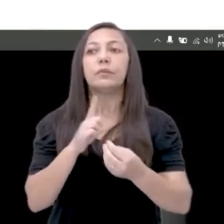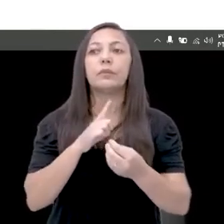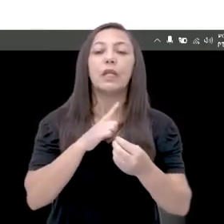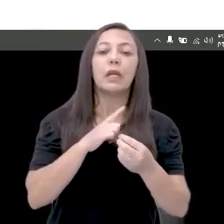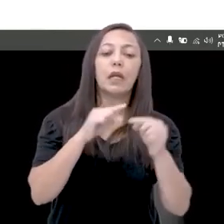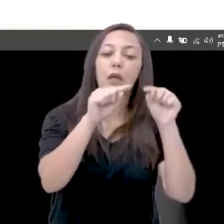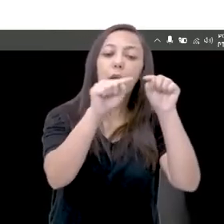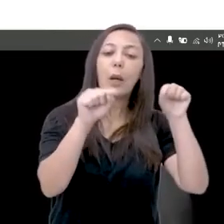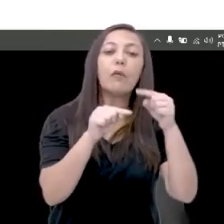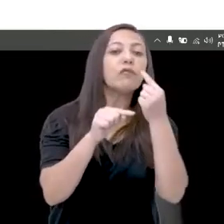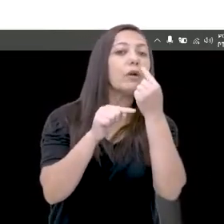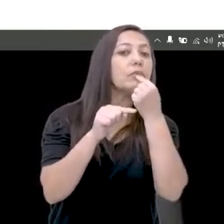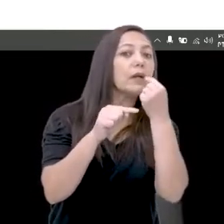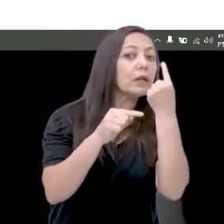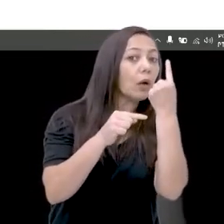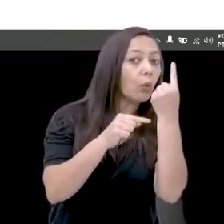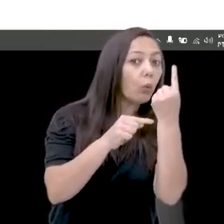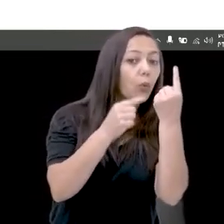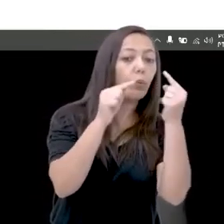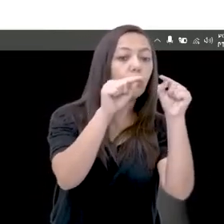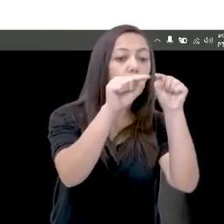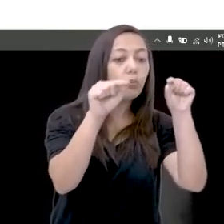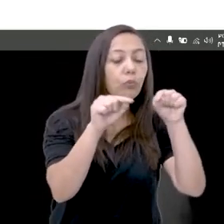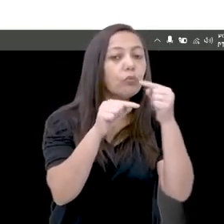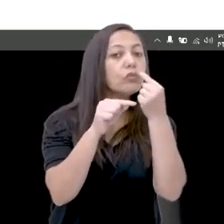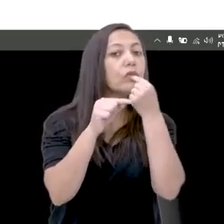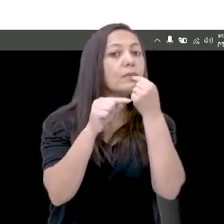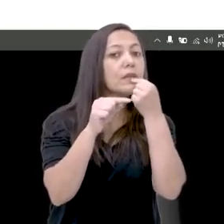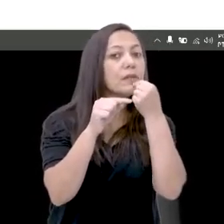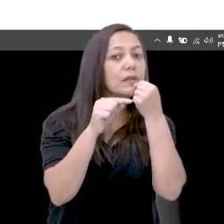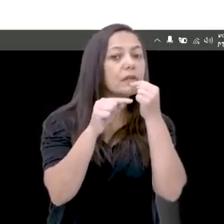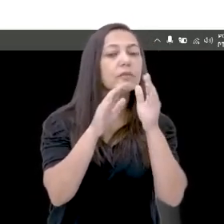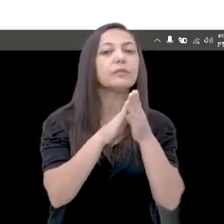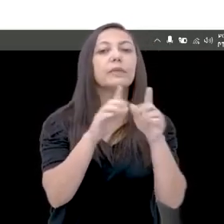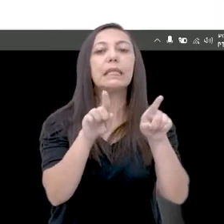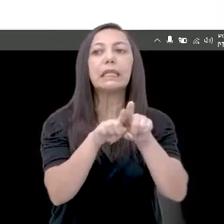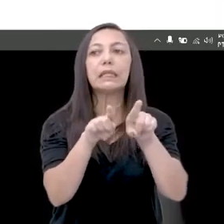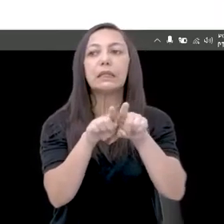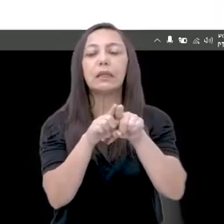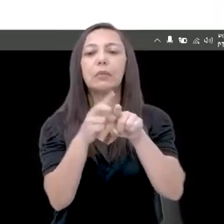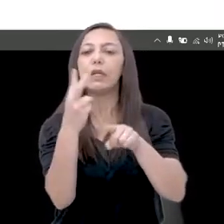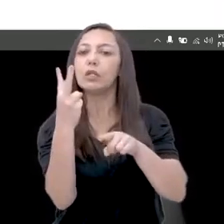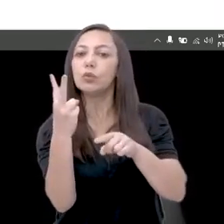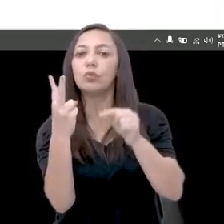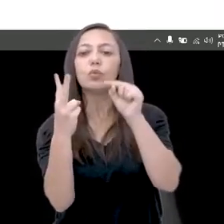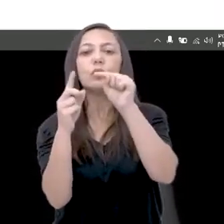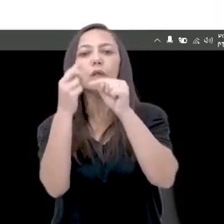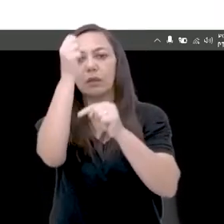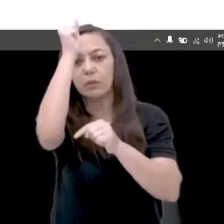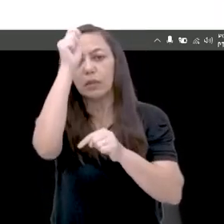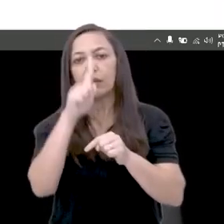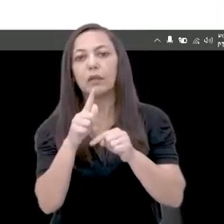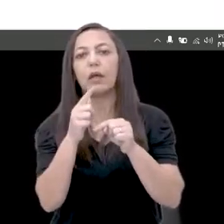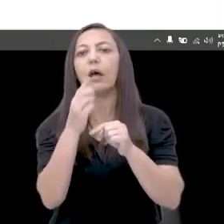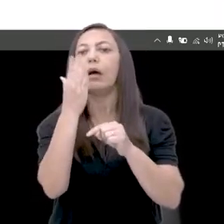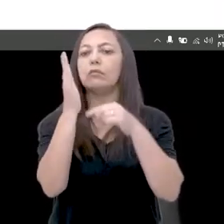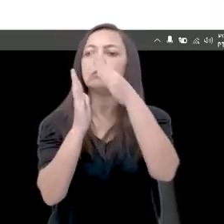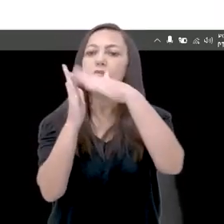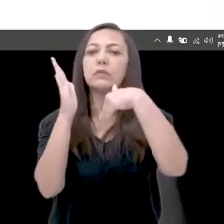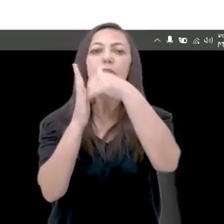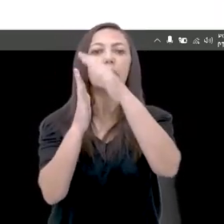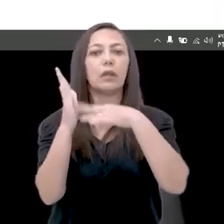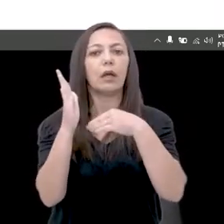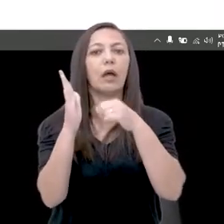Eu tenho uma parte de tinta vermelha, que é o que diz aqui, ó, para cada parte de tinta vermelha, duas partes